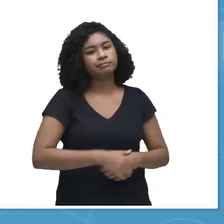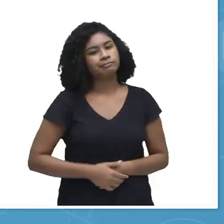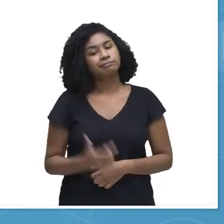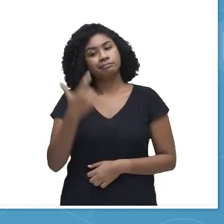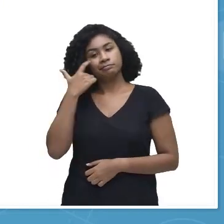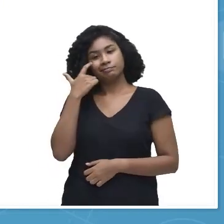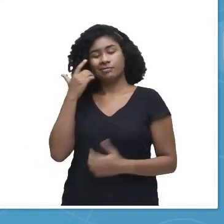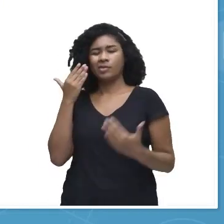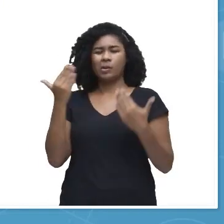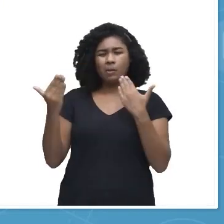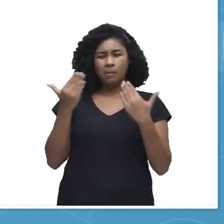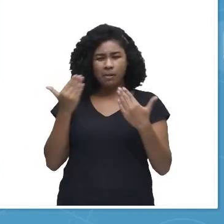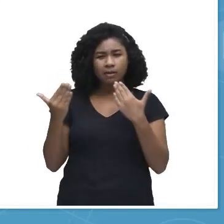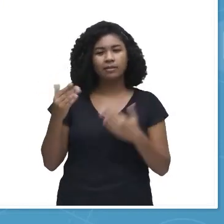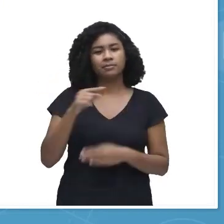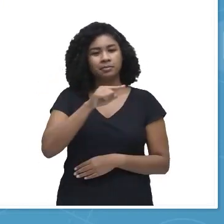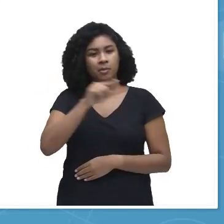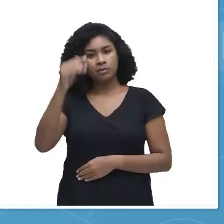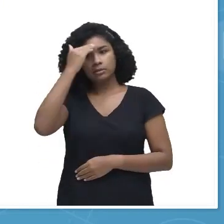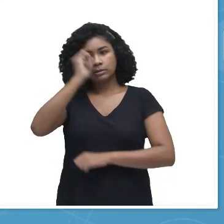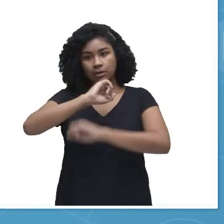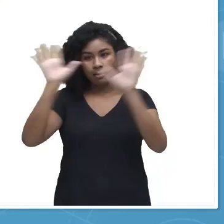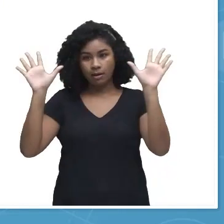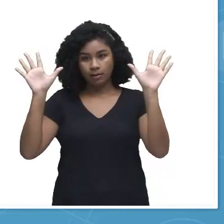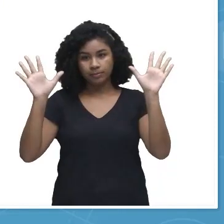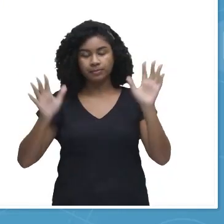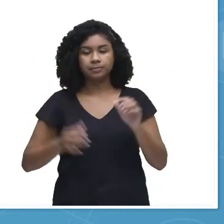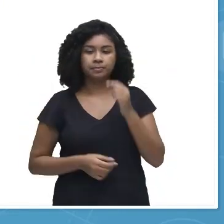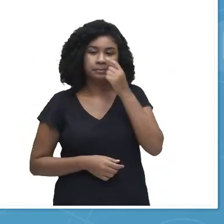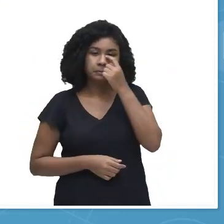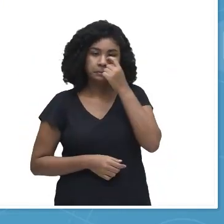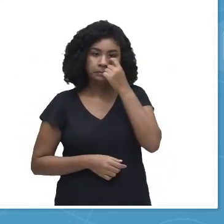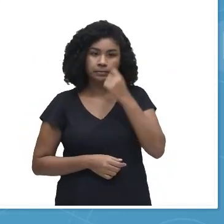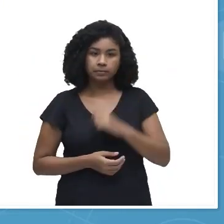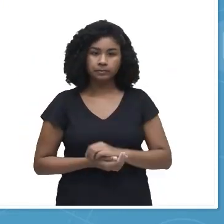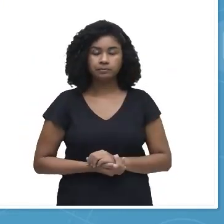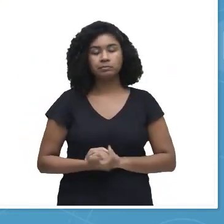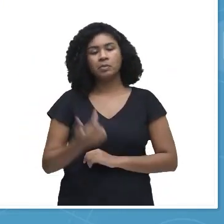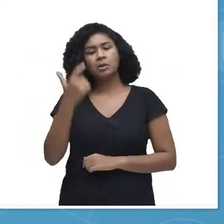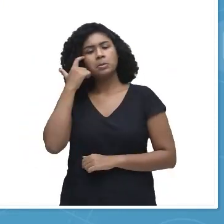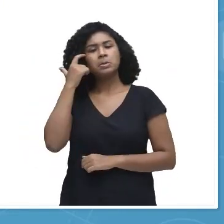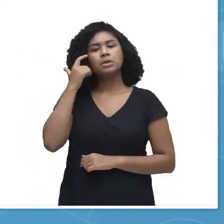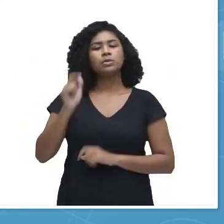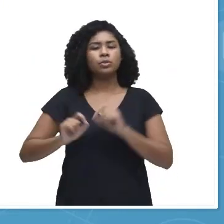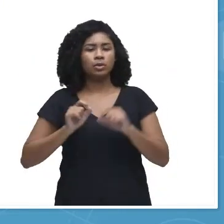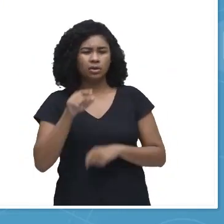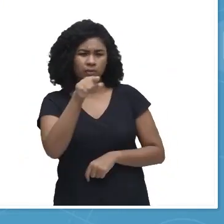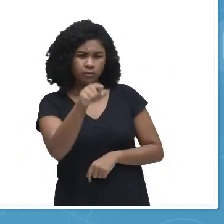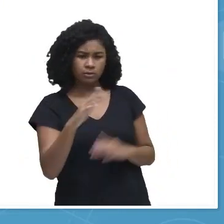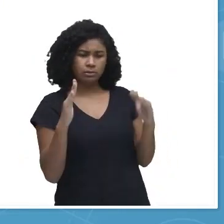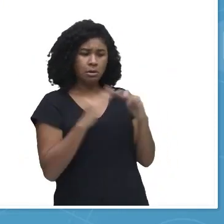pesada para a gente compreender esse processo de escravização. Vamos imaginar, gente, que você está na sua